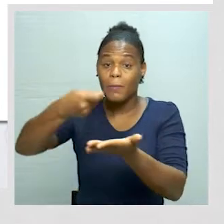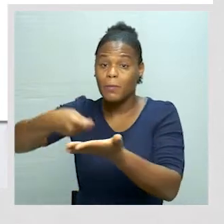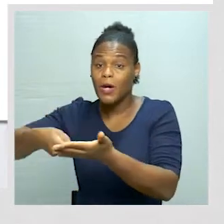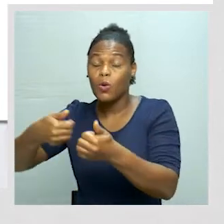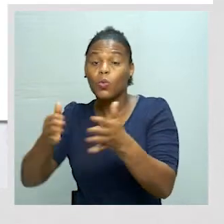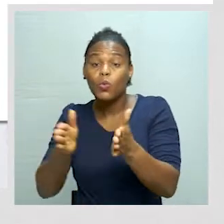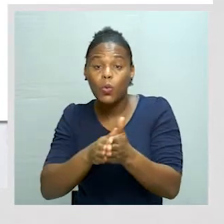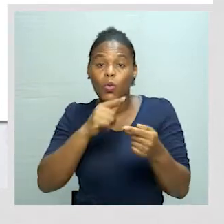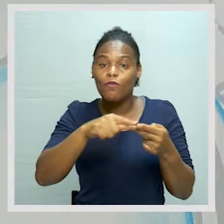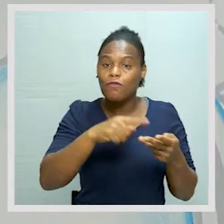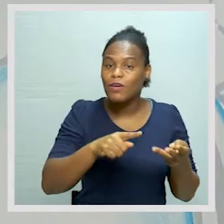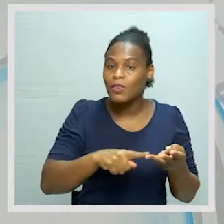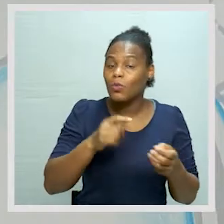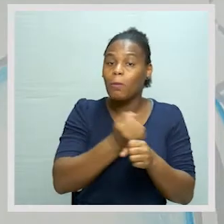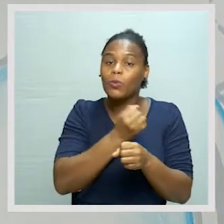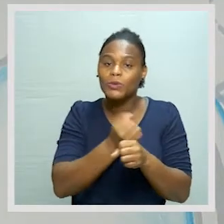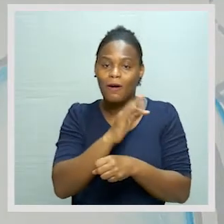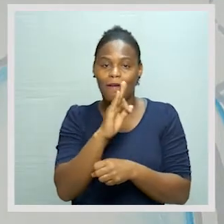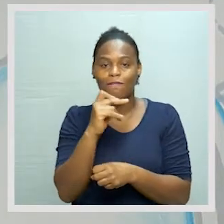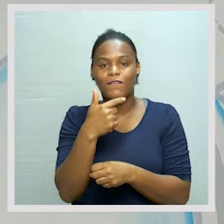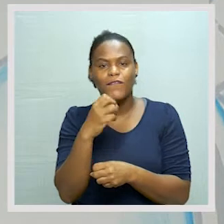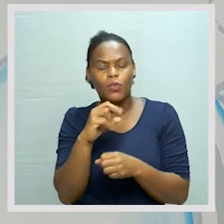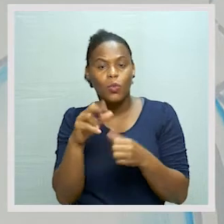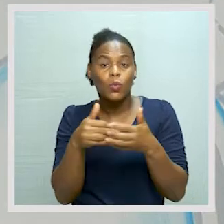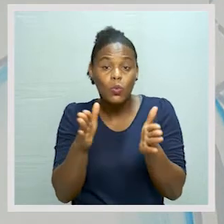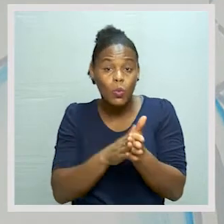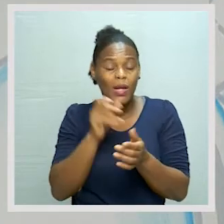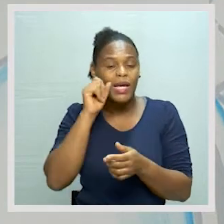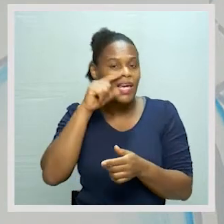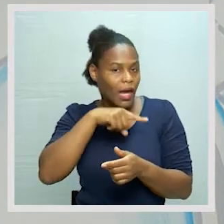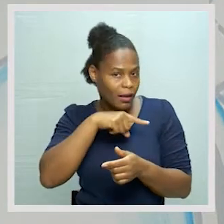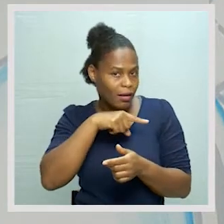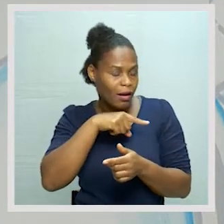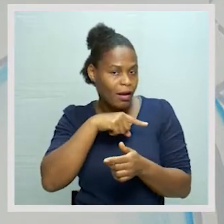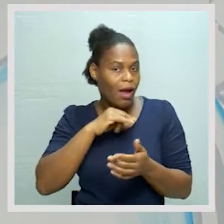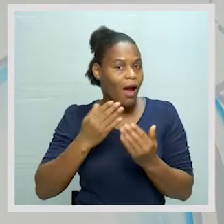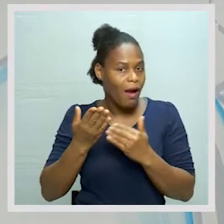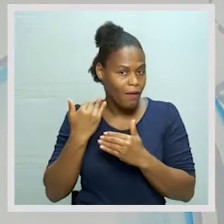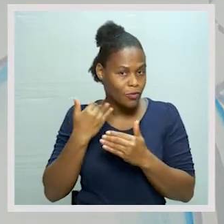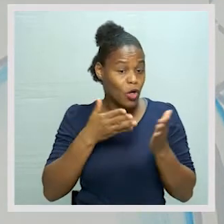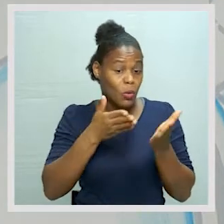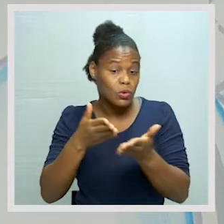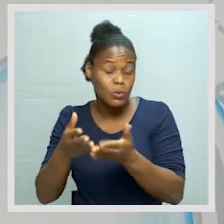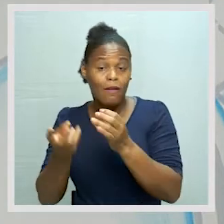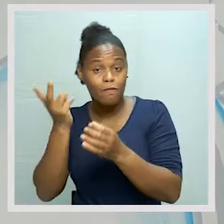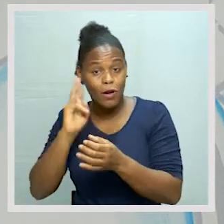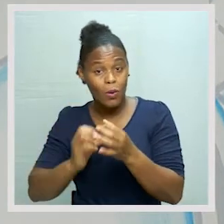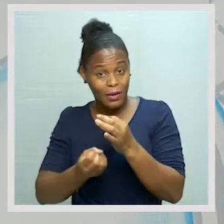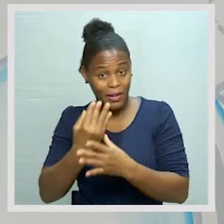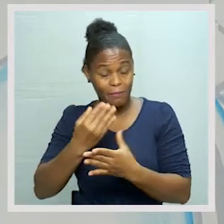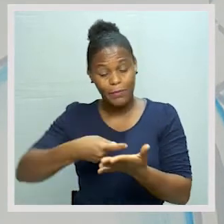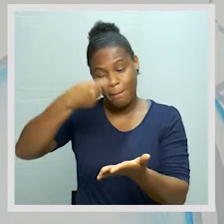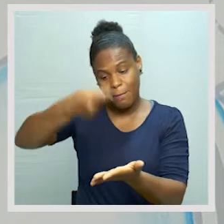os fatores de produção, ou seja, vão pagar todos aqueles que contribuíram para a criação desse valor.